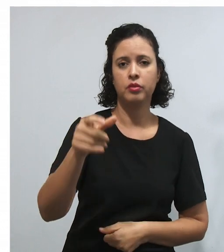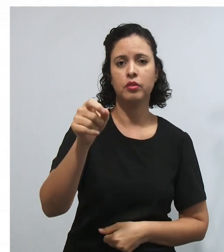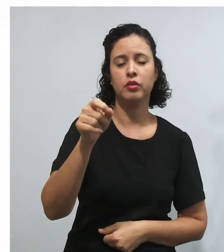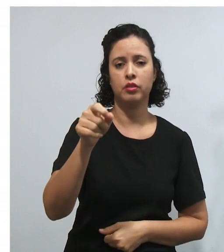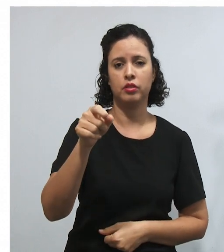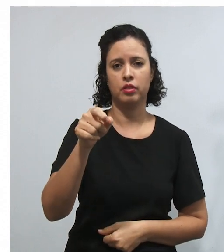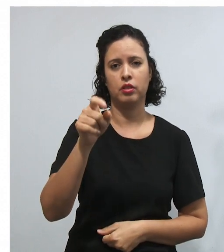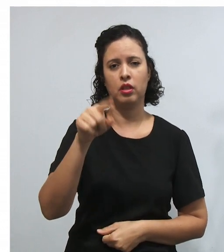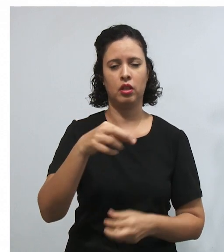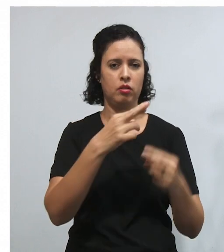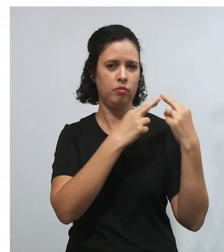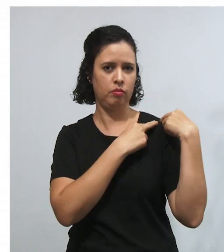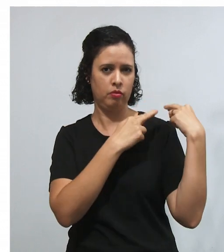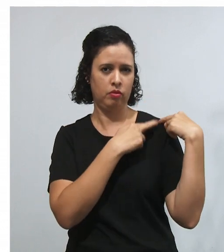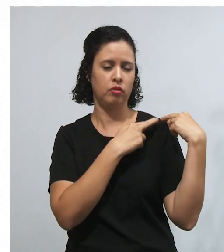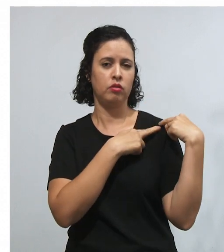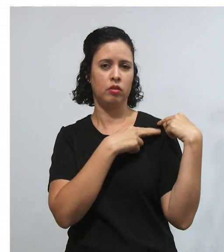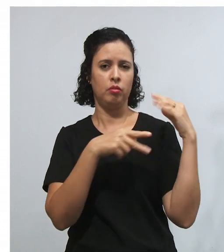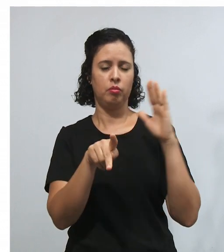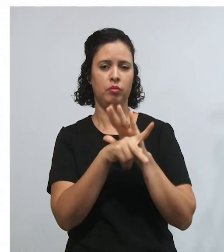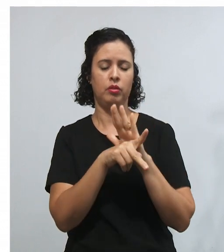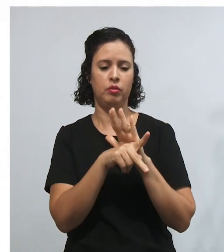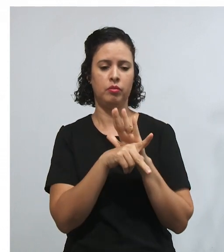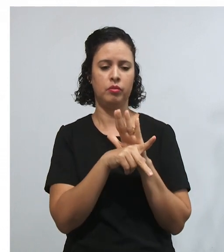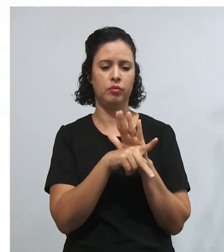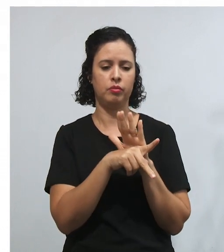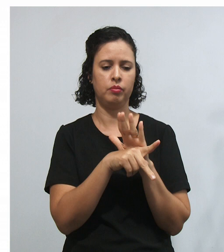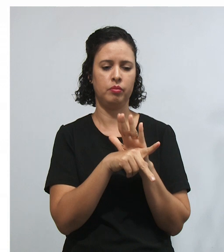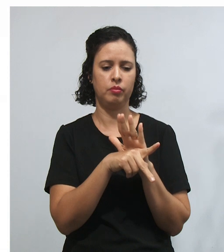que lhe foram atribuídas pelo artigo